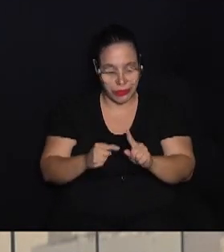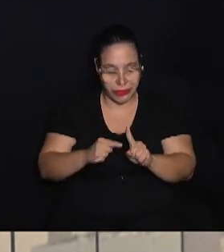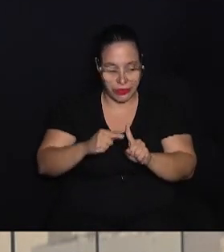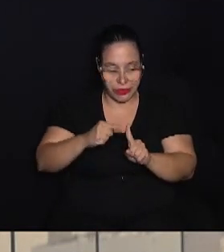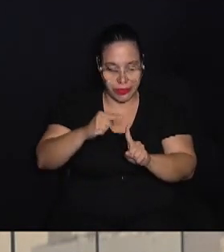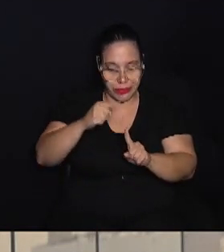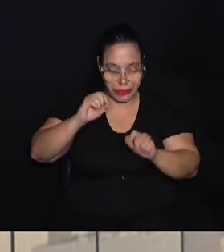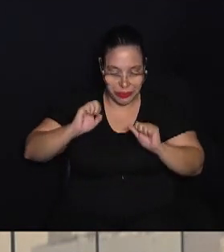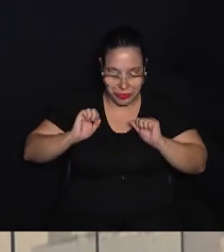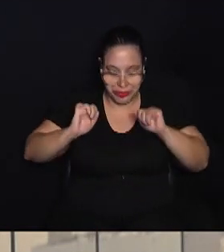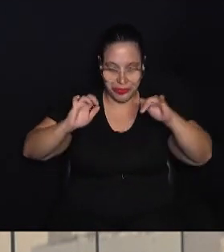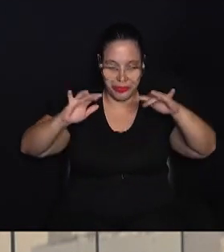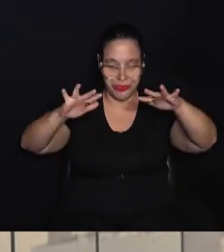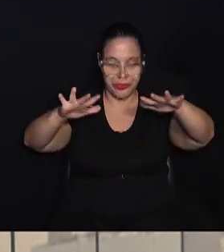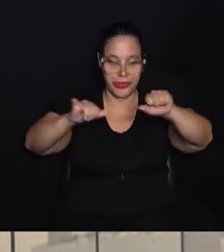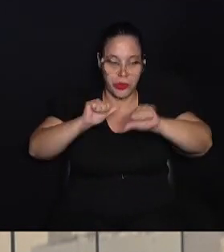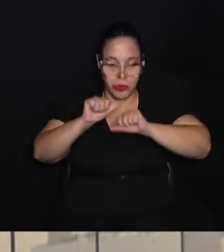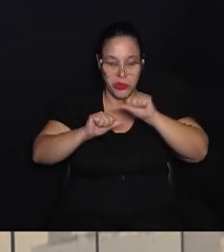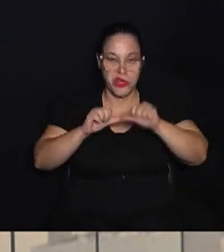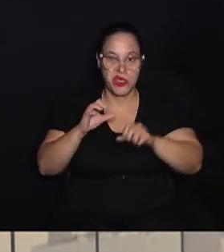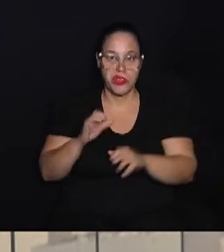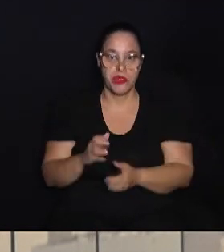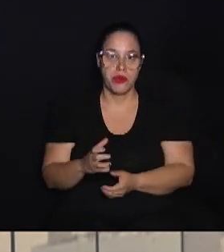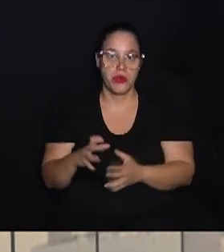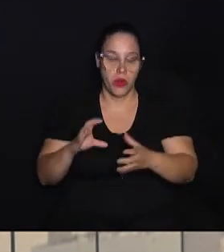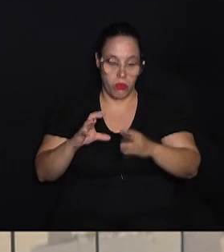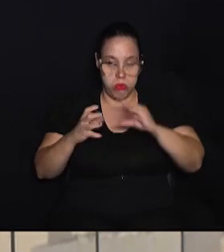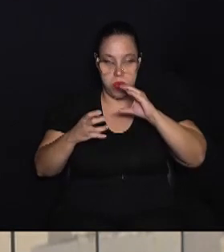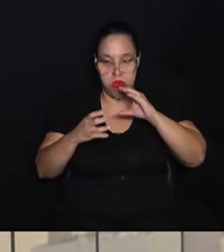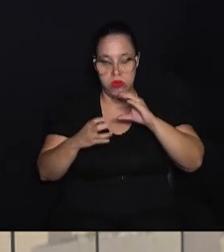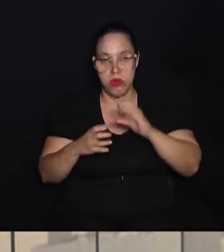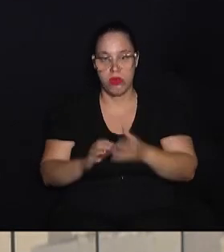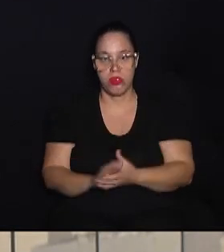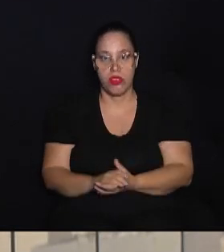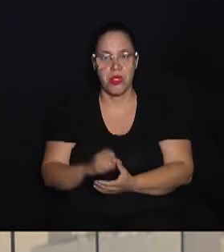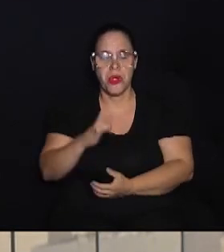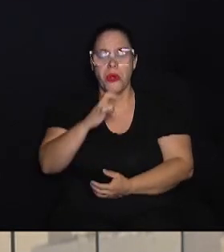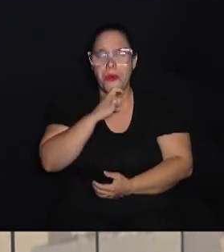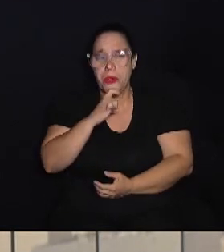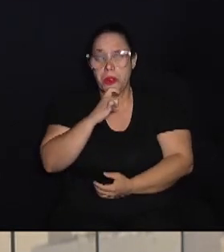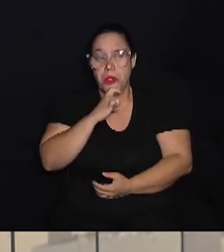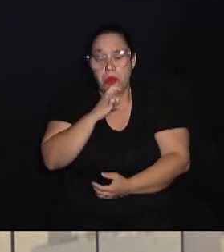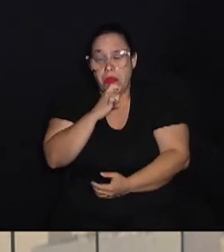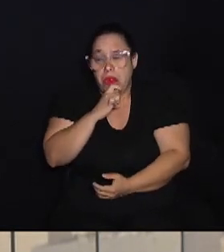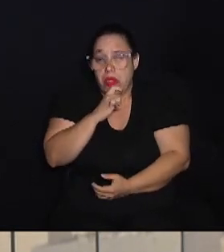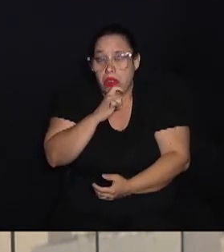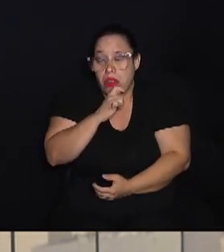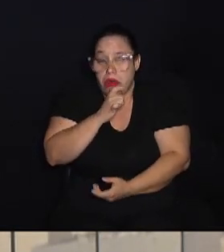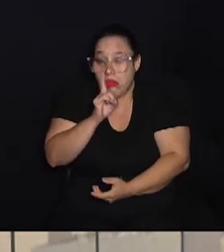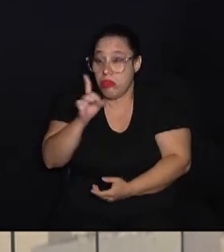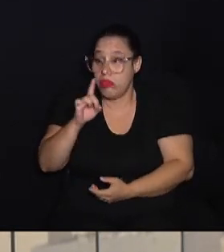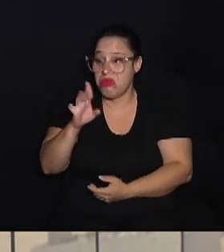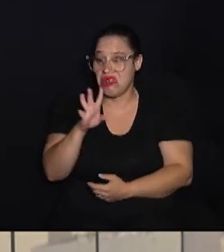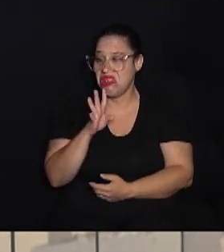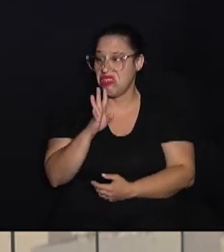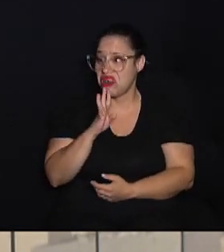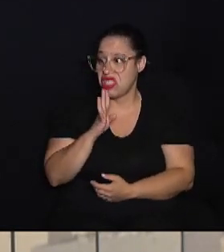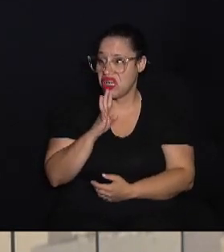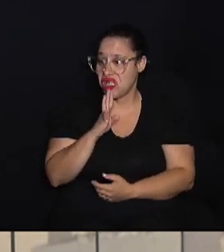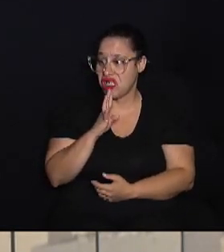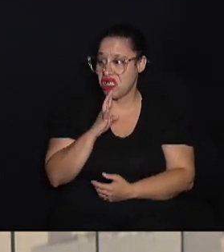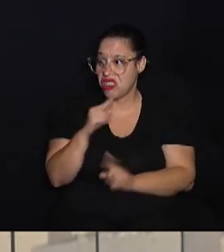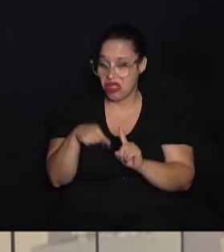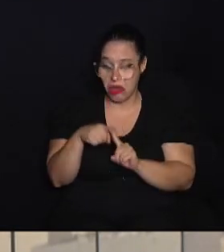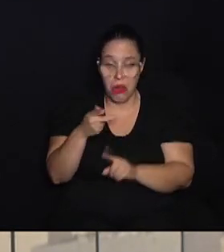isso a gente tem essa mudança do clima, os eventos extremos. Então o inverno passa a não ser mais aquele inverno que a gente conhece e que a